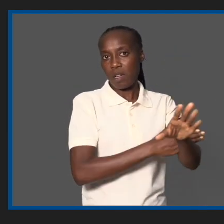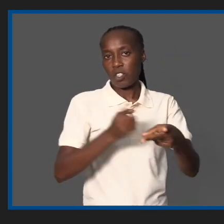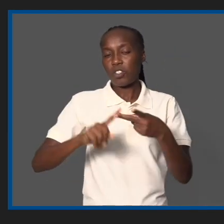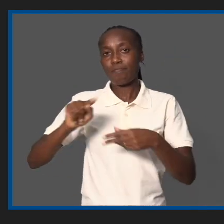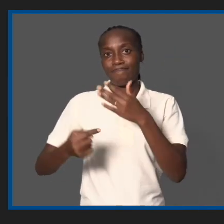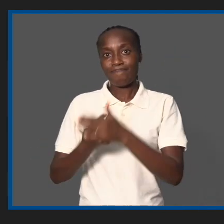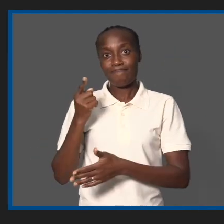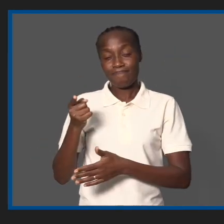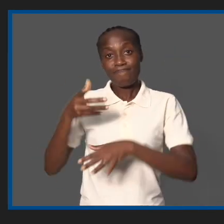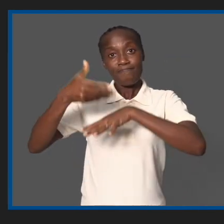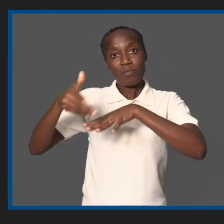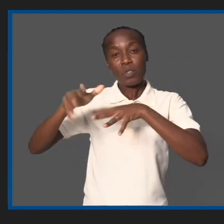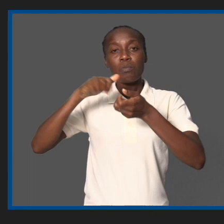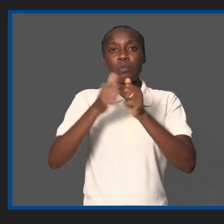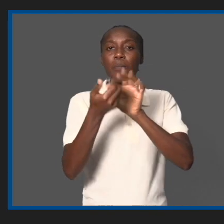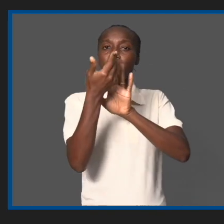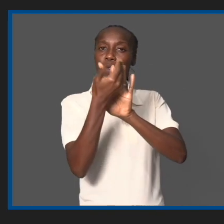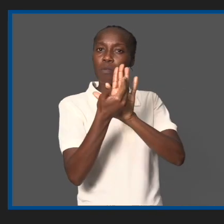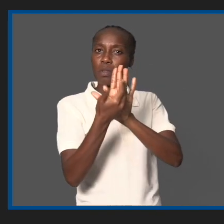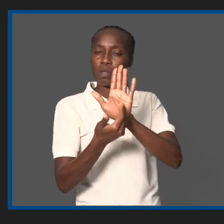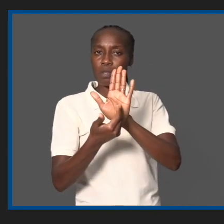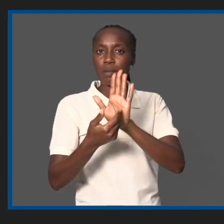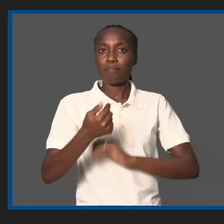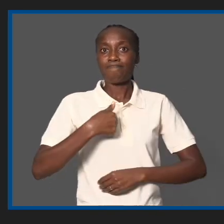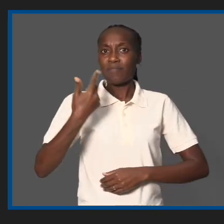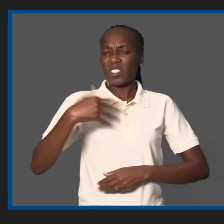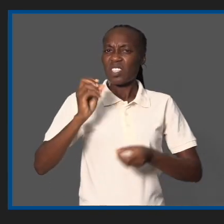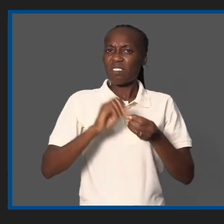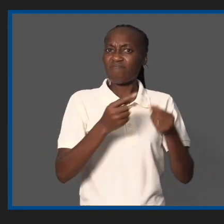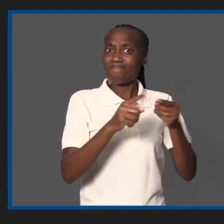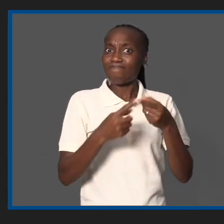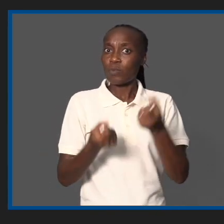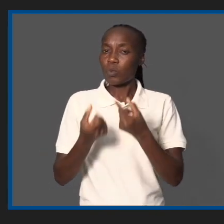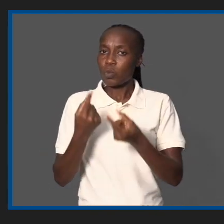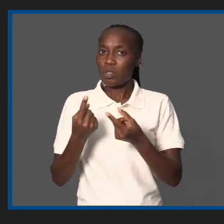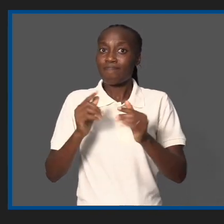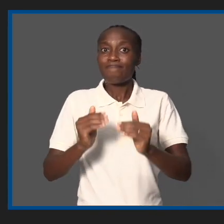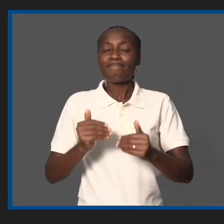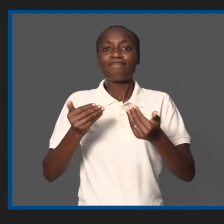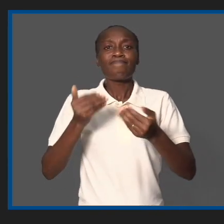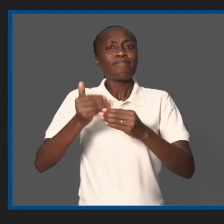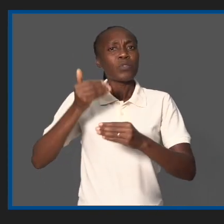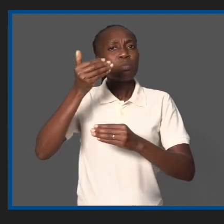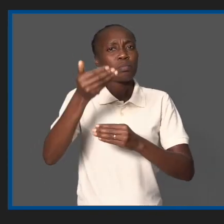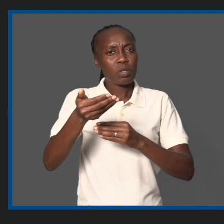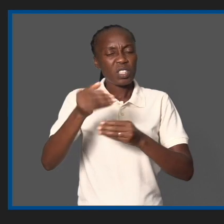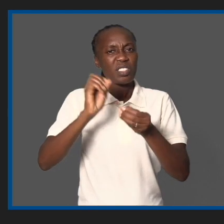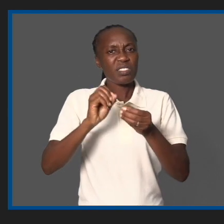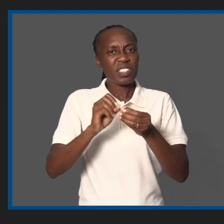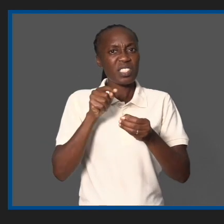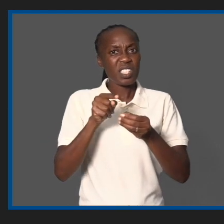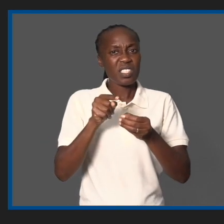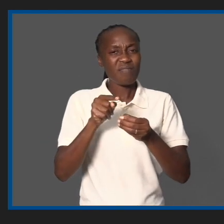gravidez. Tive a fístula através de uma operação. Fiz a ostrotomia. Então, após a